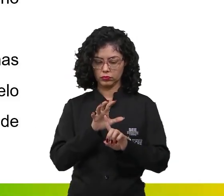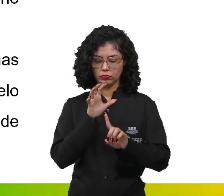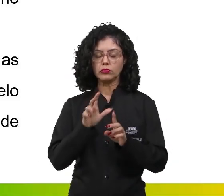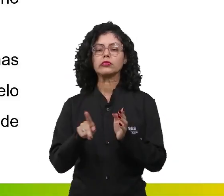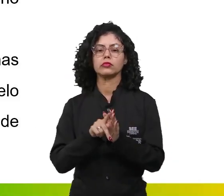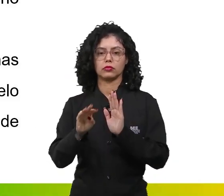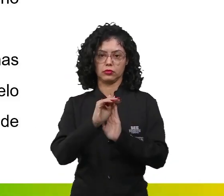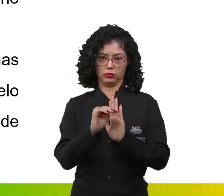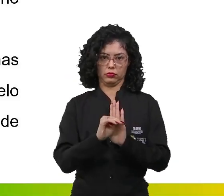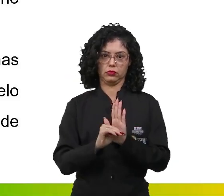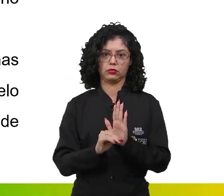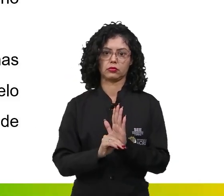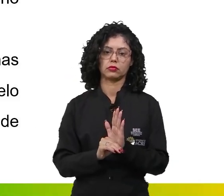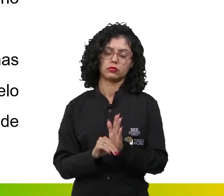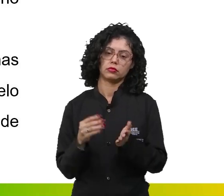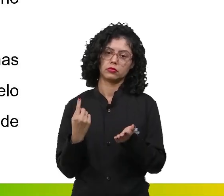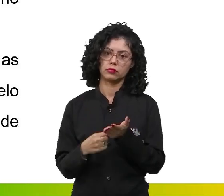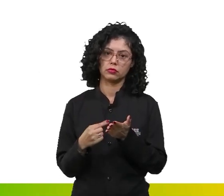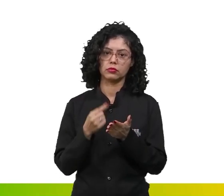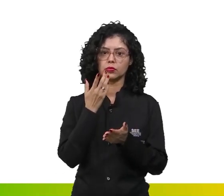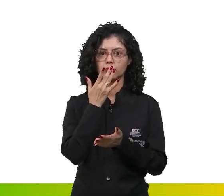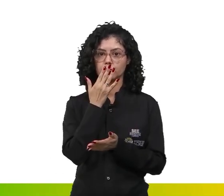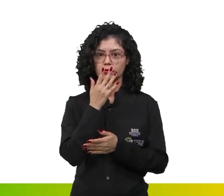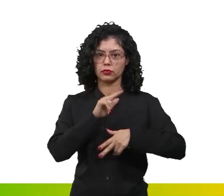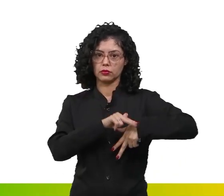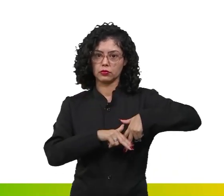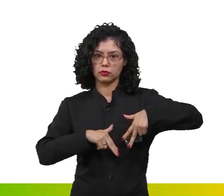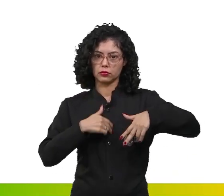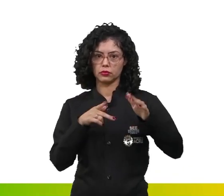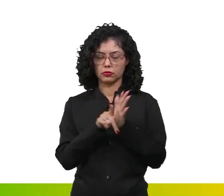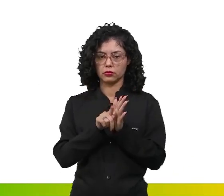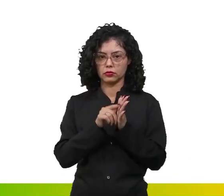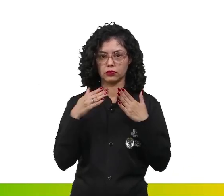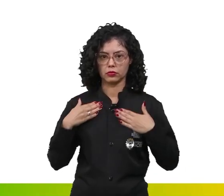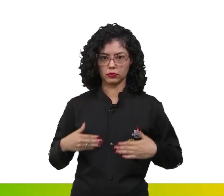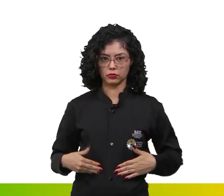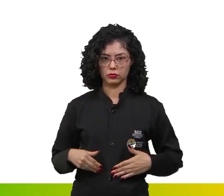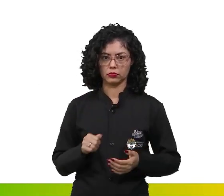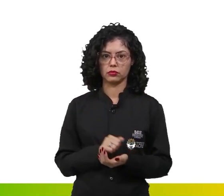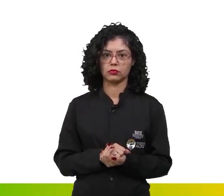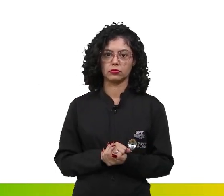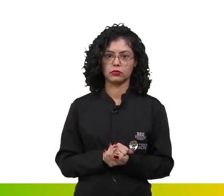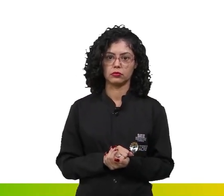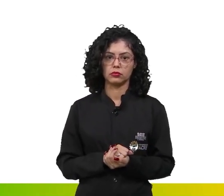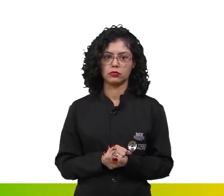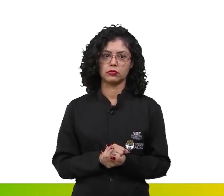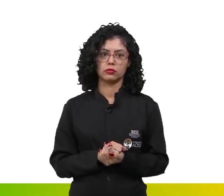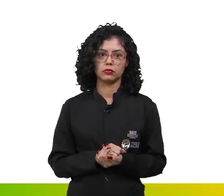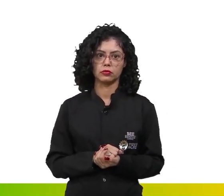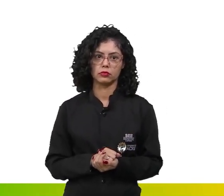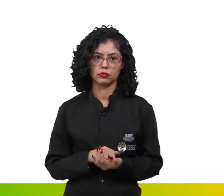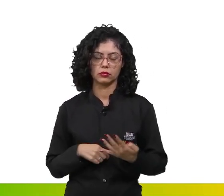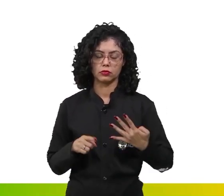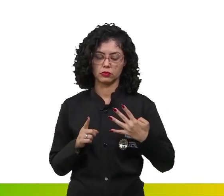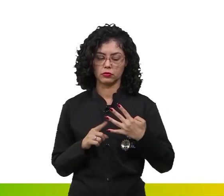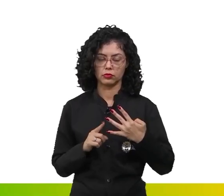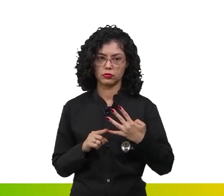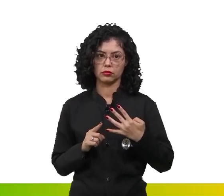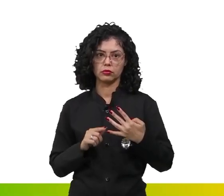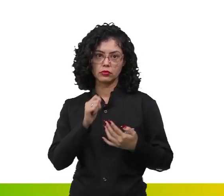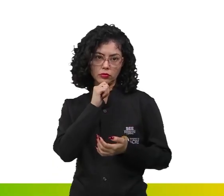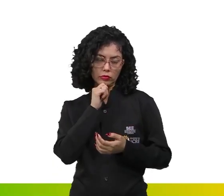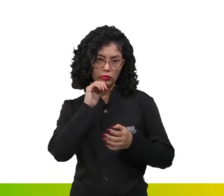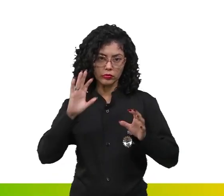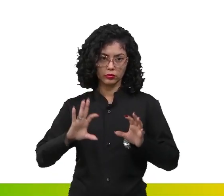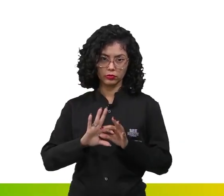influenciado e classificado de acordo com a cor. Continuando, uma quarta situação.